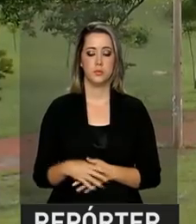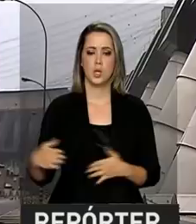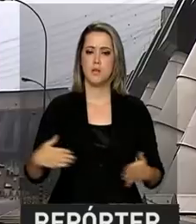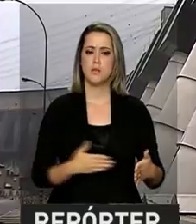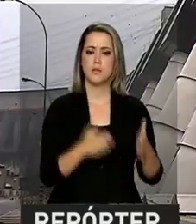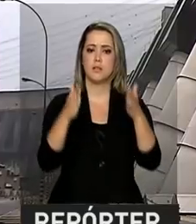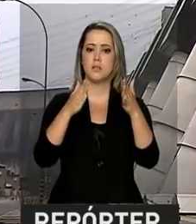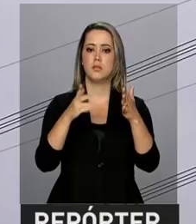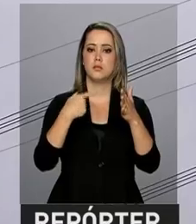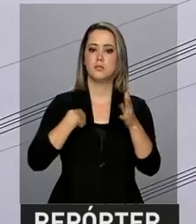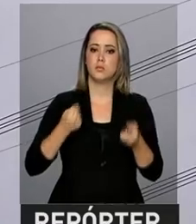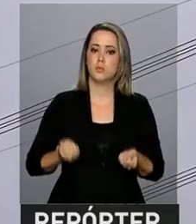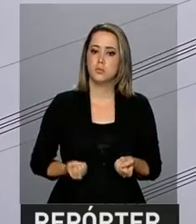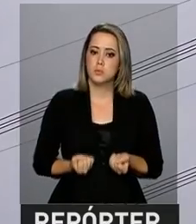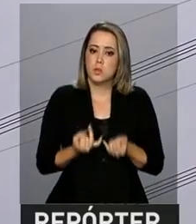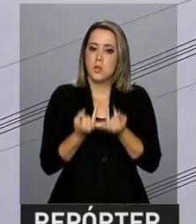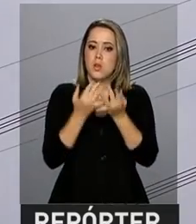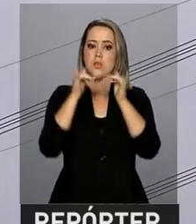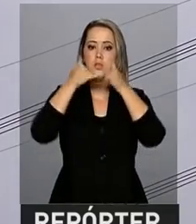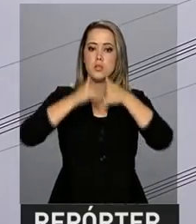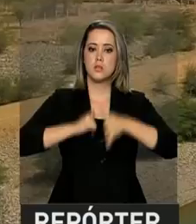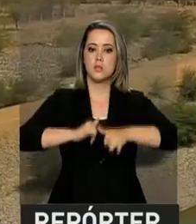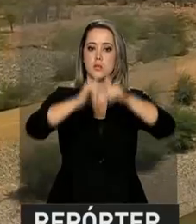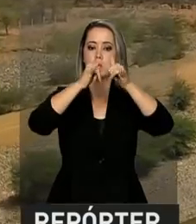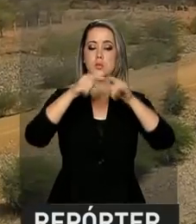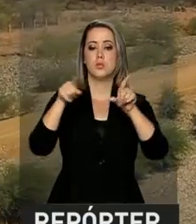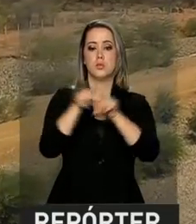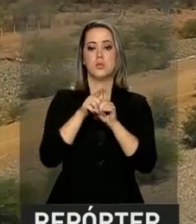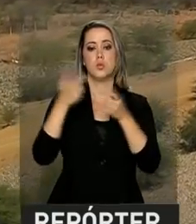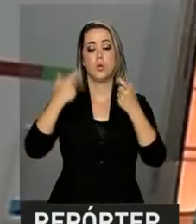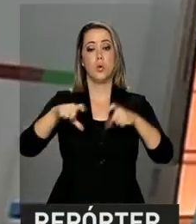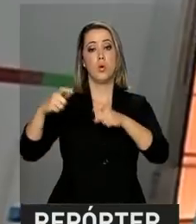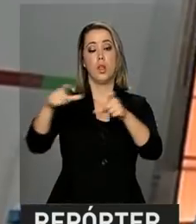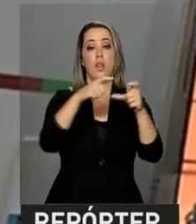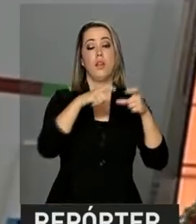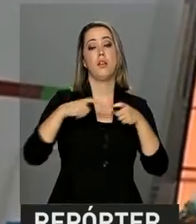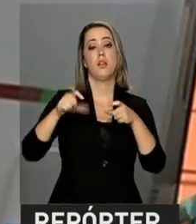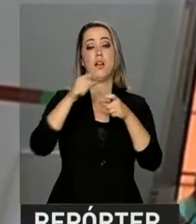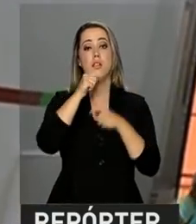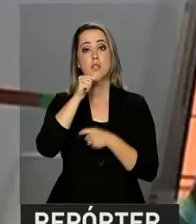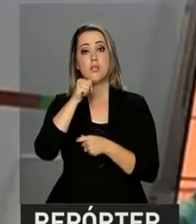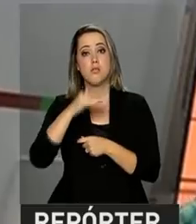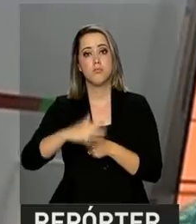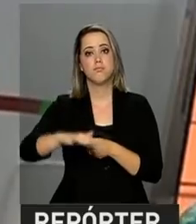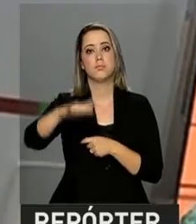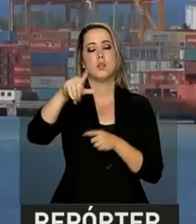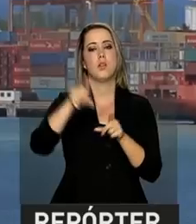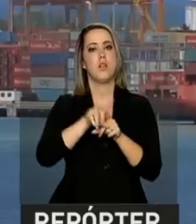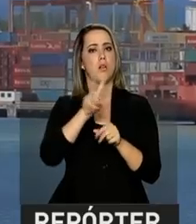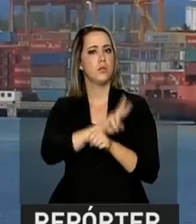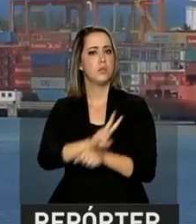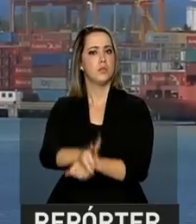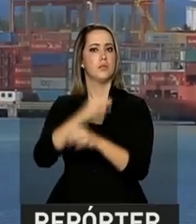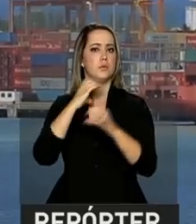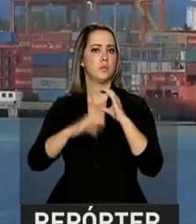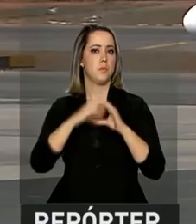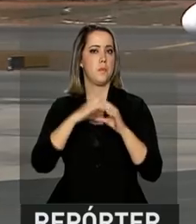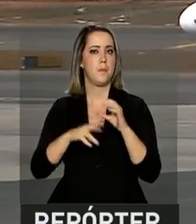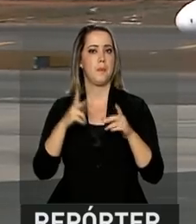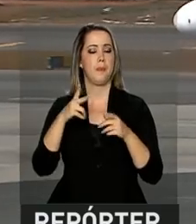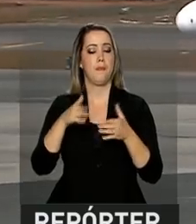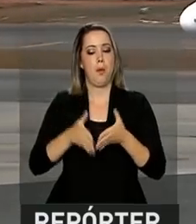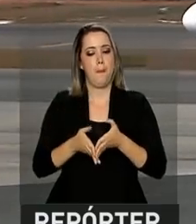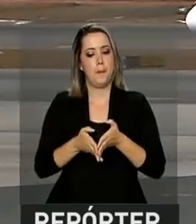Rodovias, geração e transmissão de energia, canais de irrigação, defesa e telecomunicações, portos